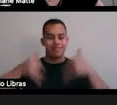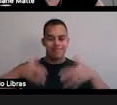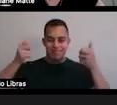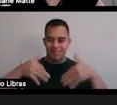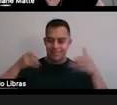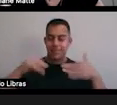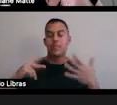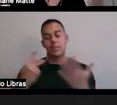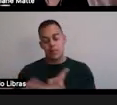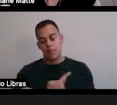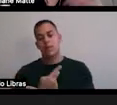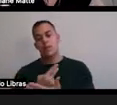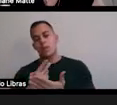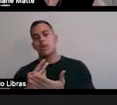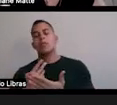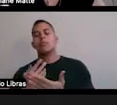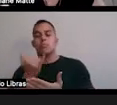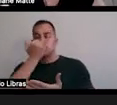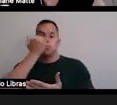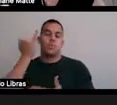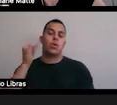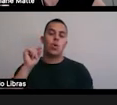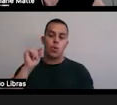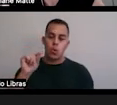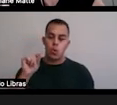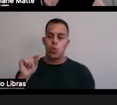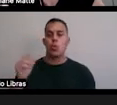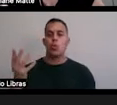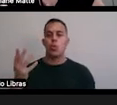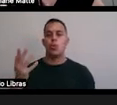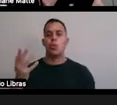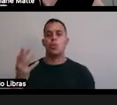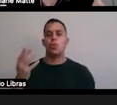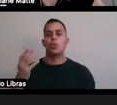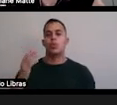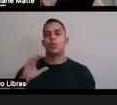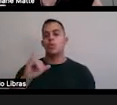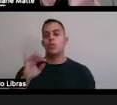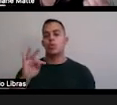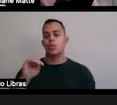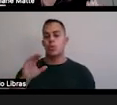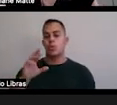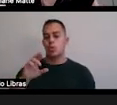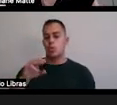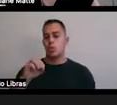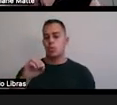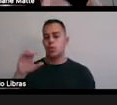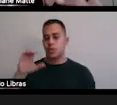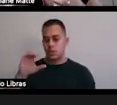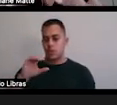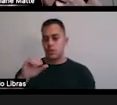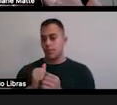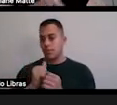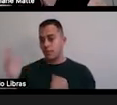inclusive, ao transporte do citocromo C, para fora da mitocôndria, em função da